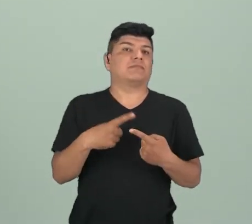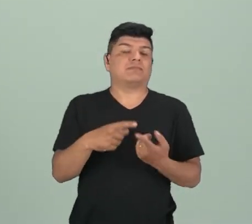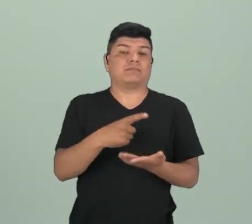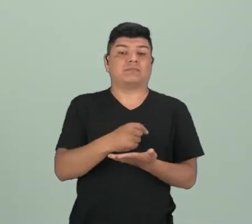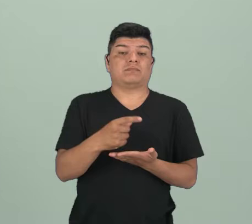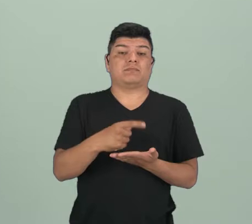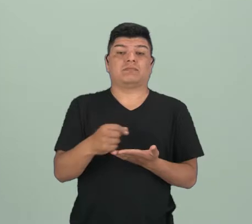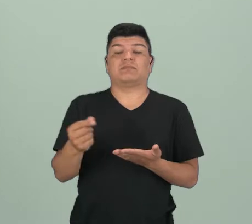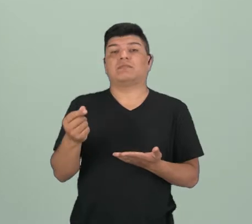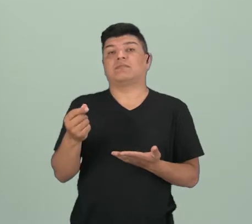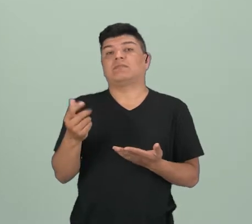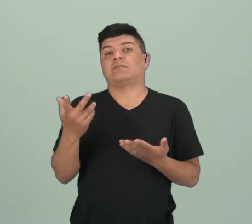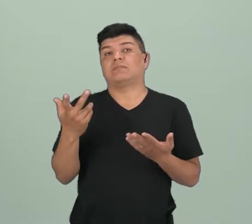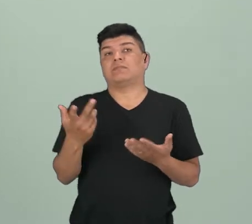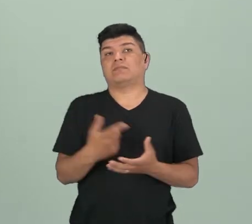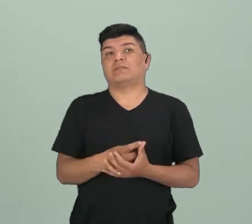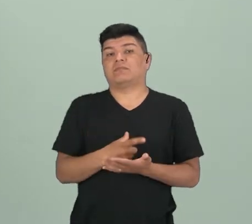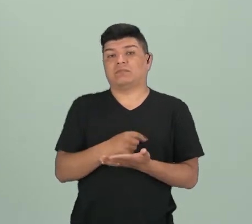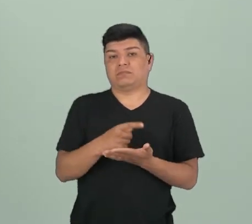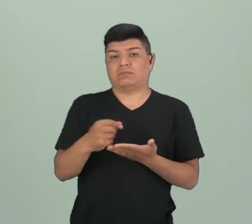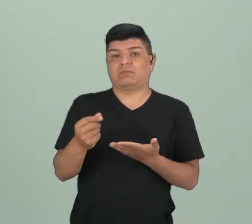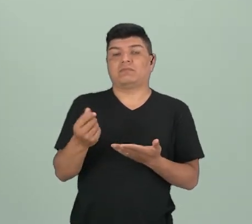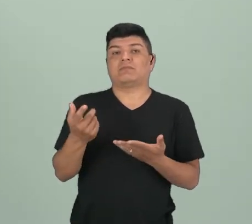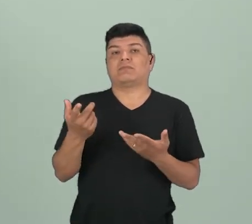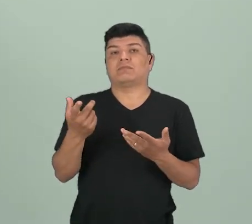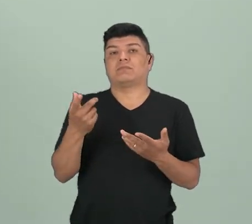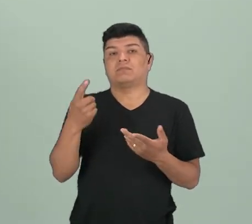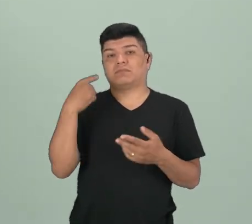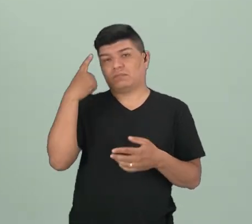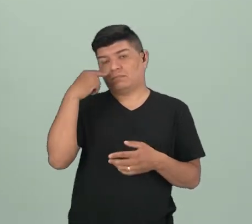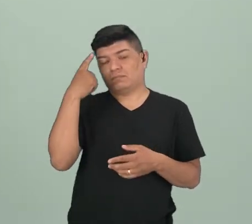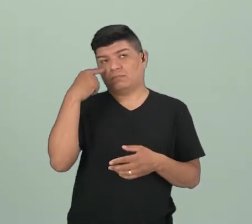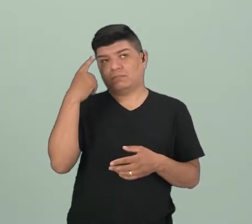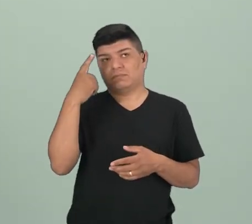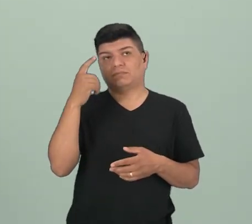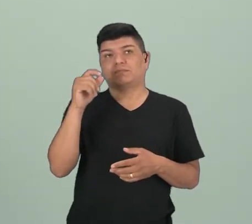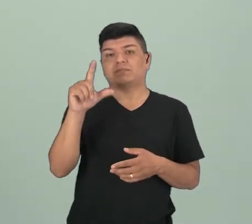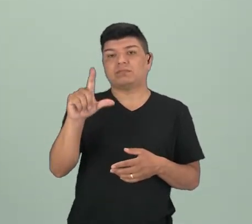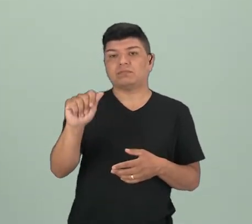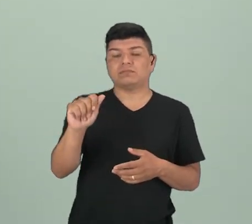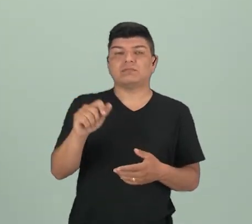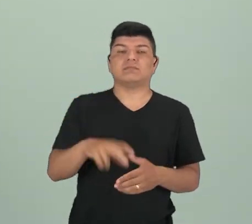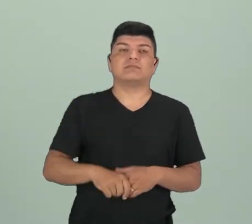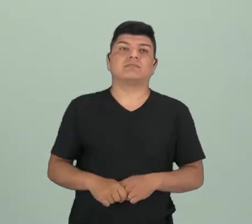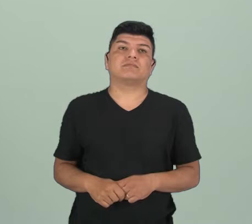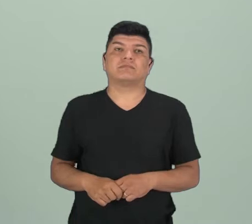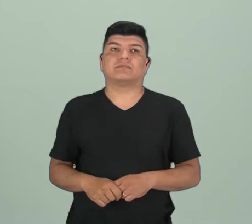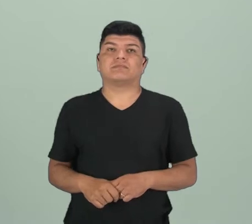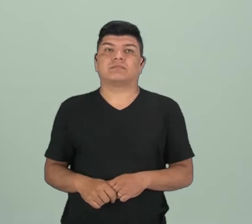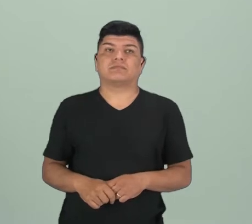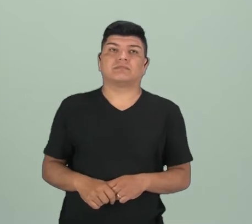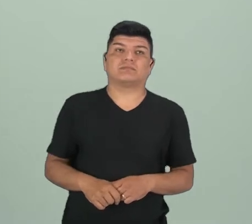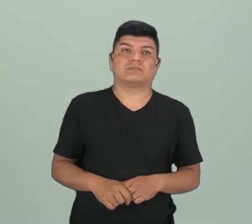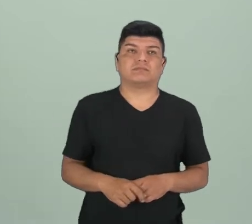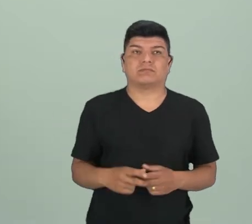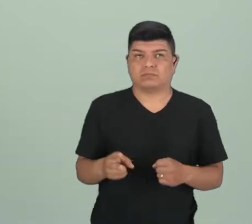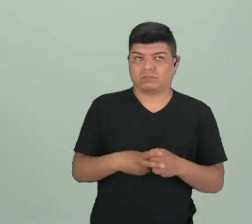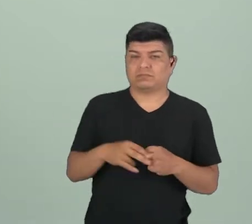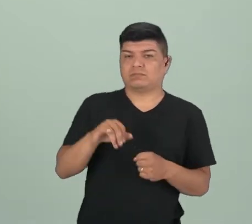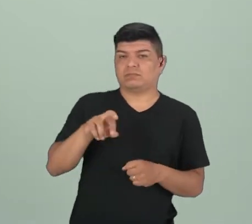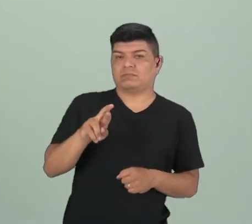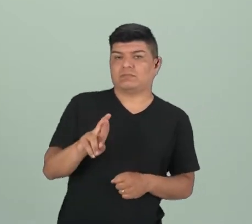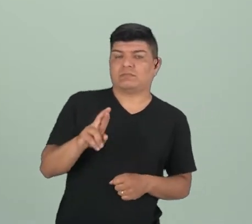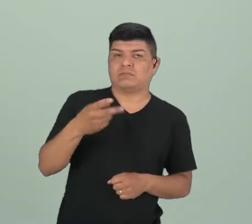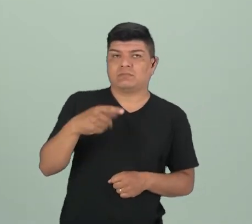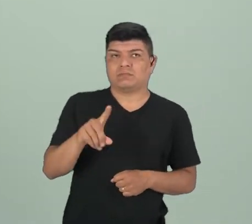artículo da língua... O artículo da língua espanhola é lá, tá? Então, eu tenho o verbo ir,